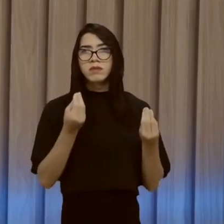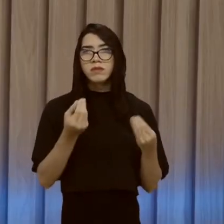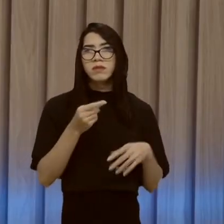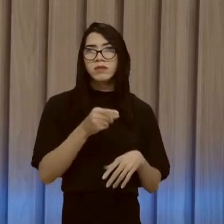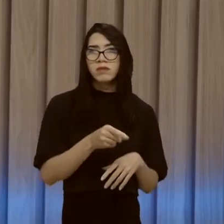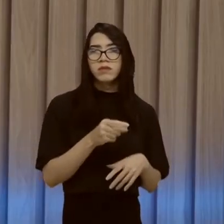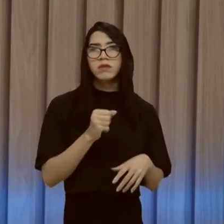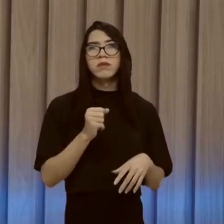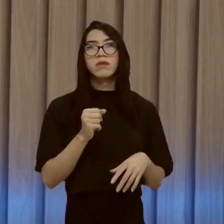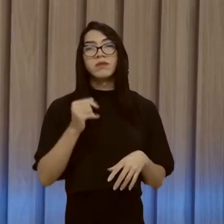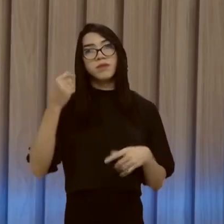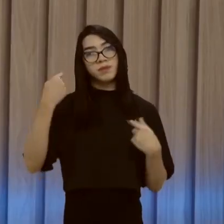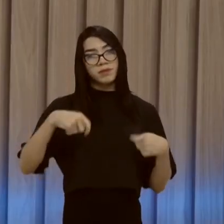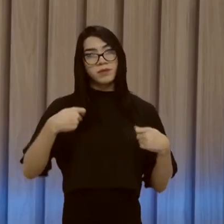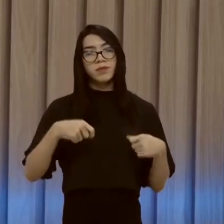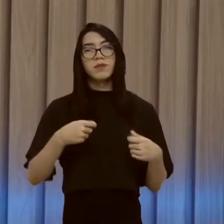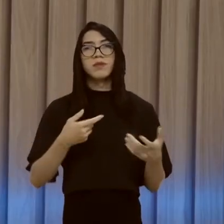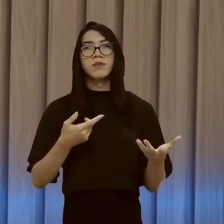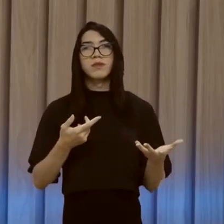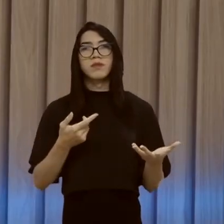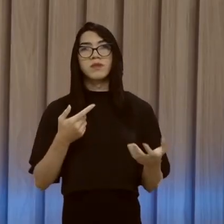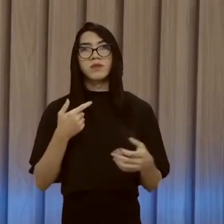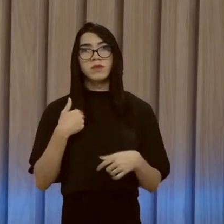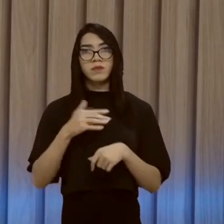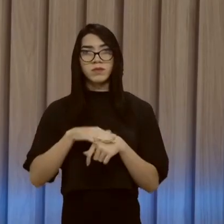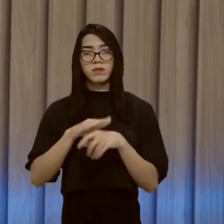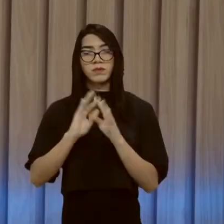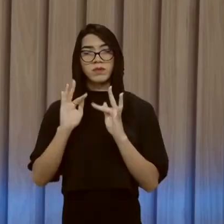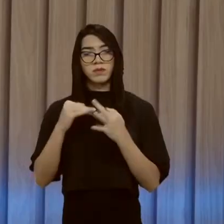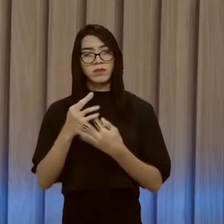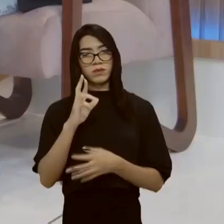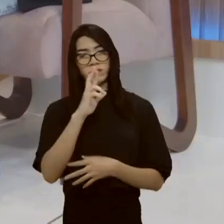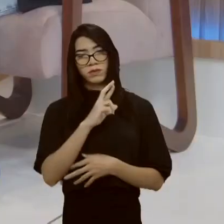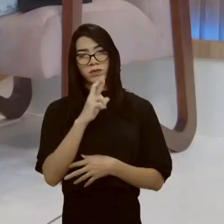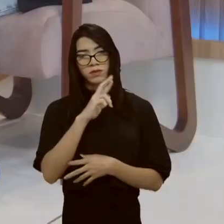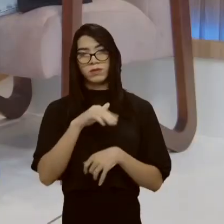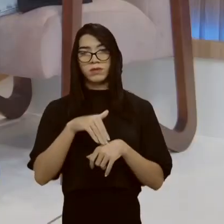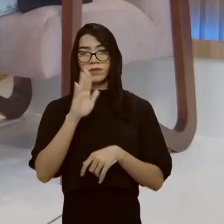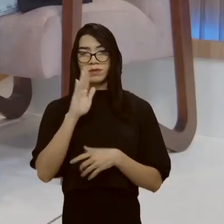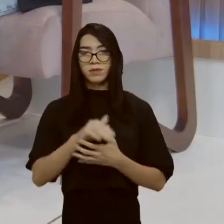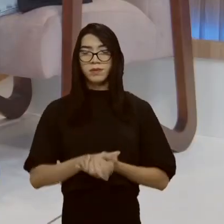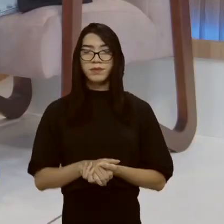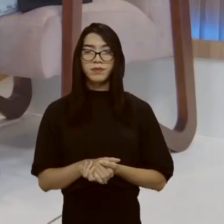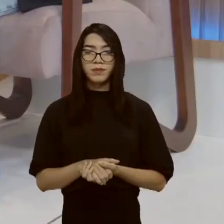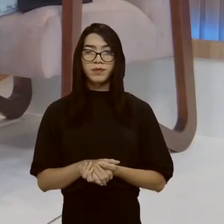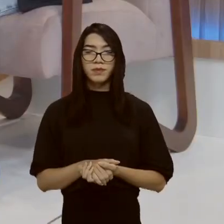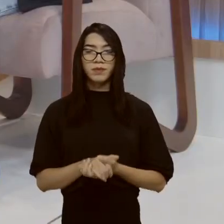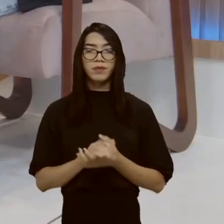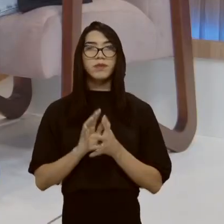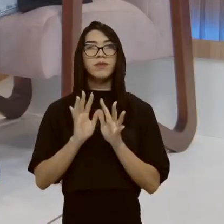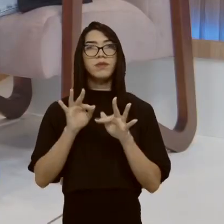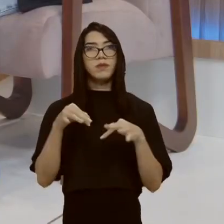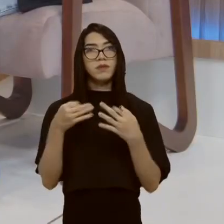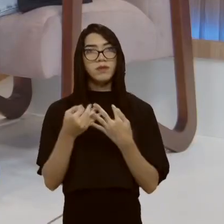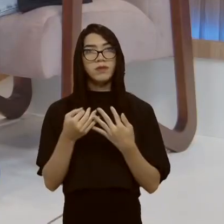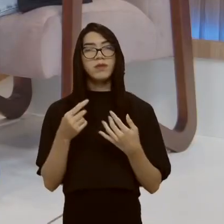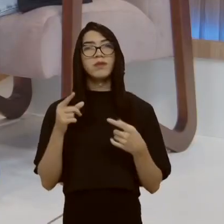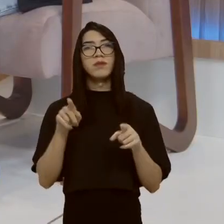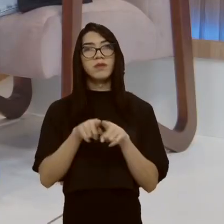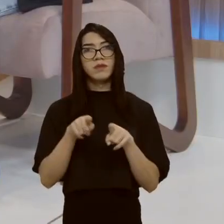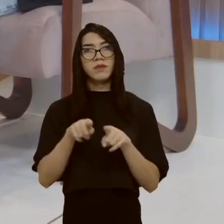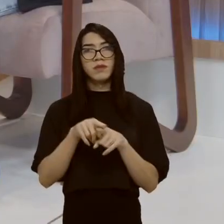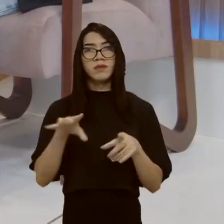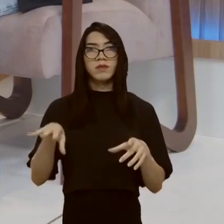Então, precisa dessa mediação maior na parte dos pais. Ou seja, os pais podem também ali se inserir. Ah,